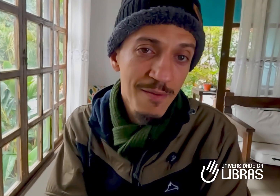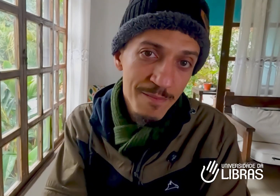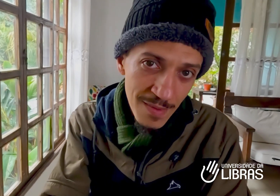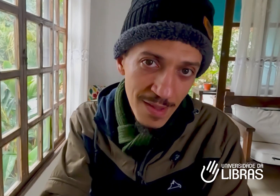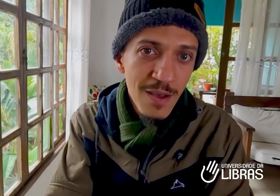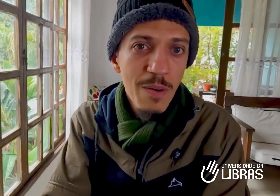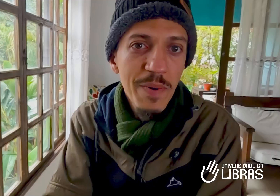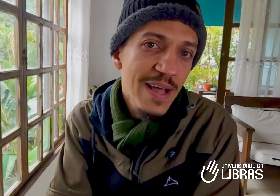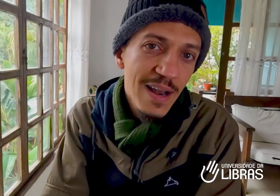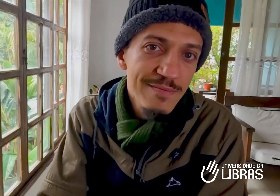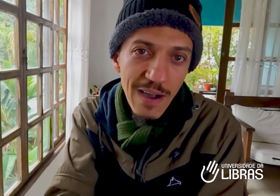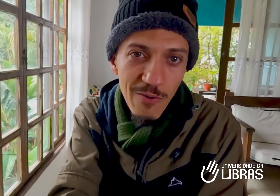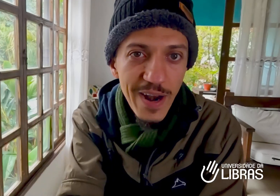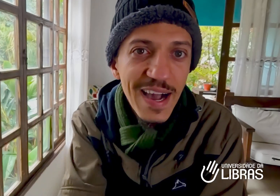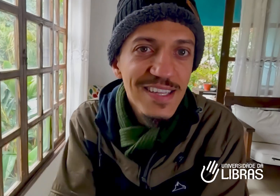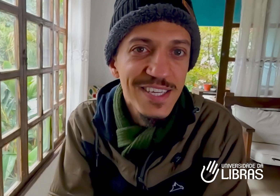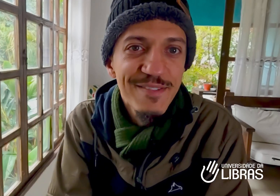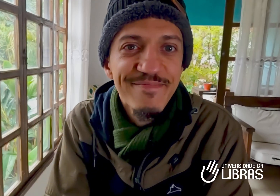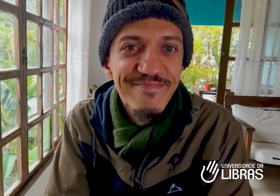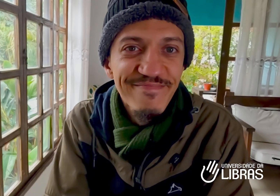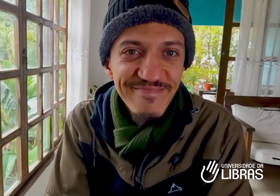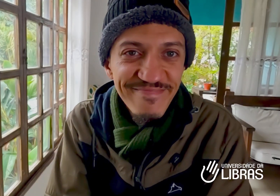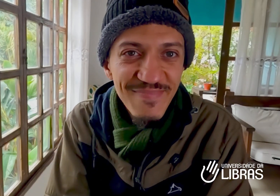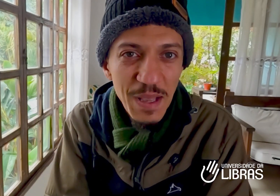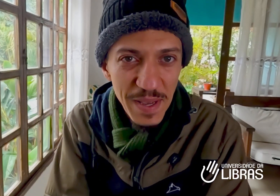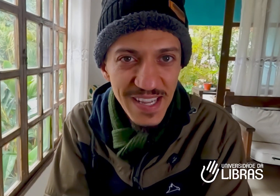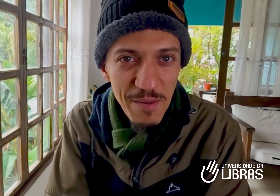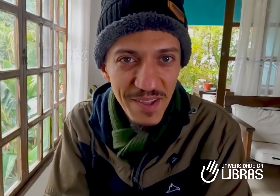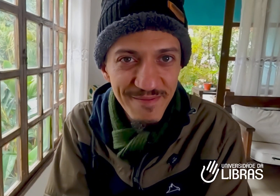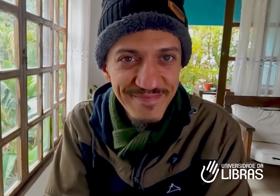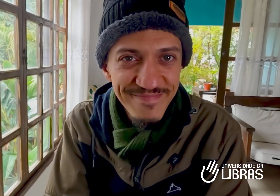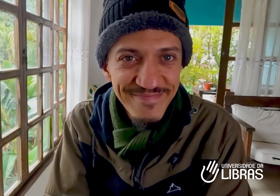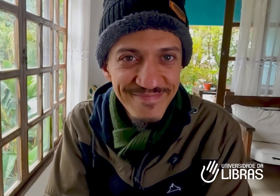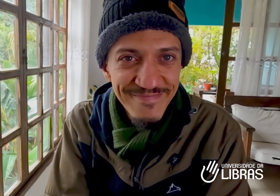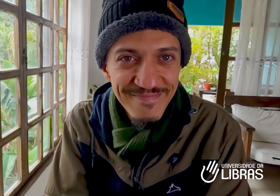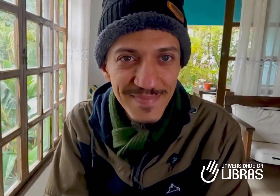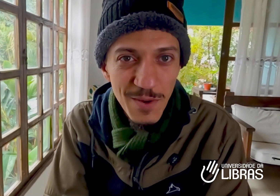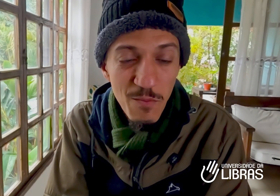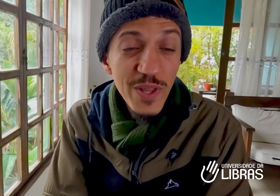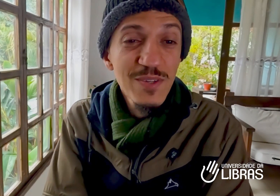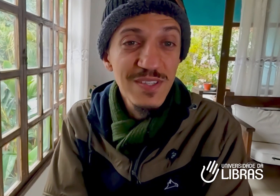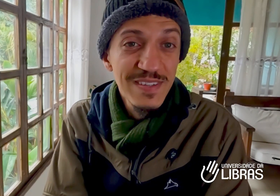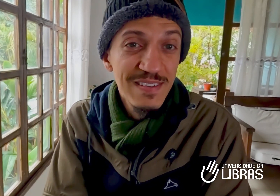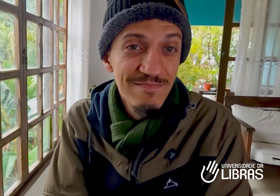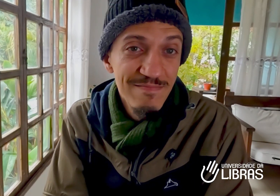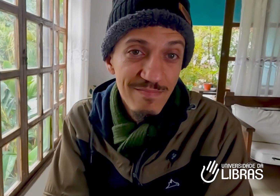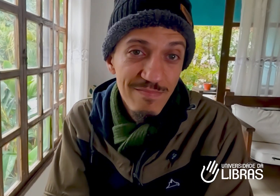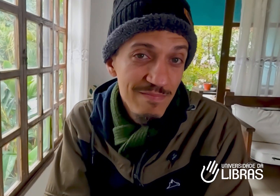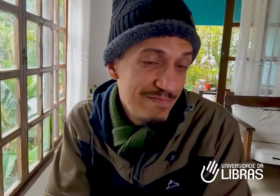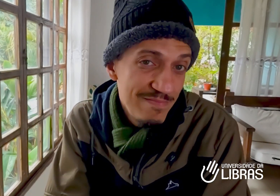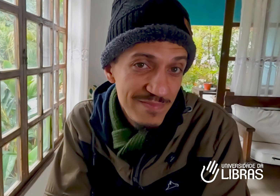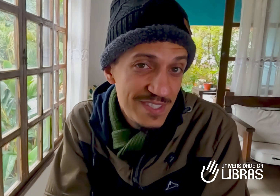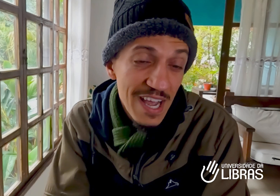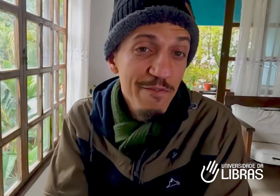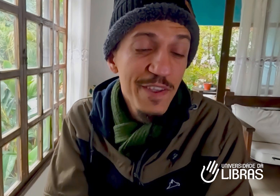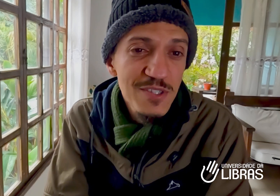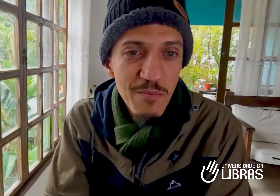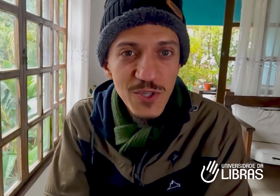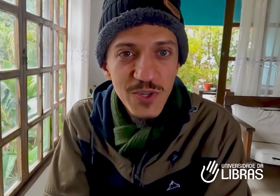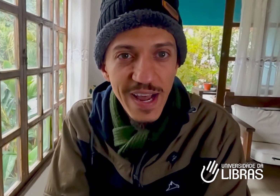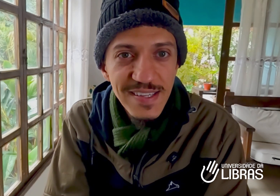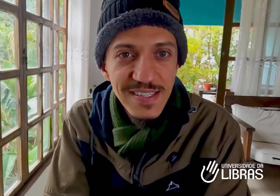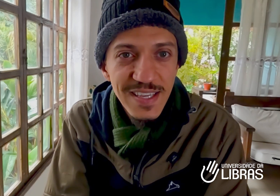ter com a mãe dela, agora a Kátia. Percebe? Muitos